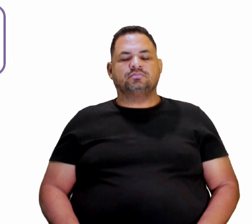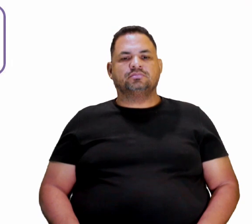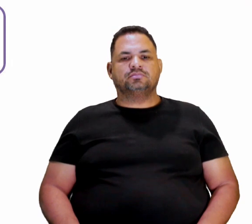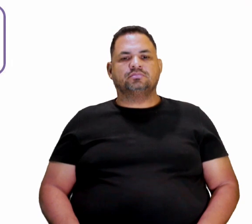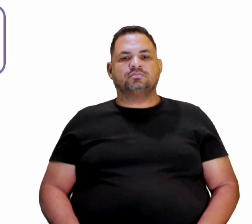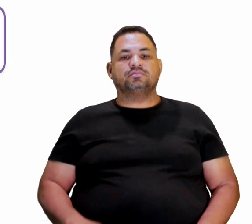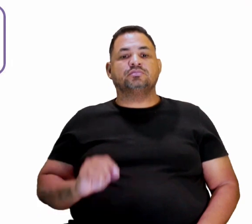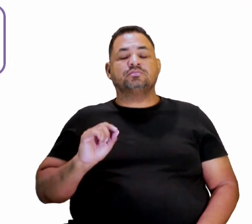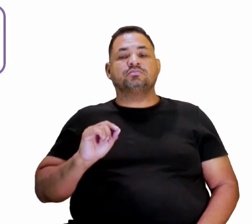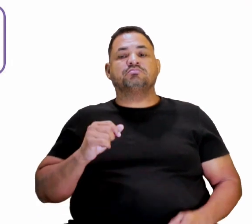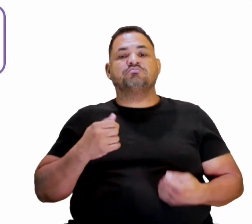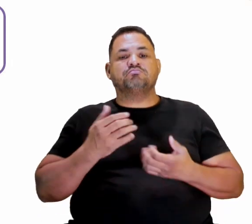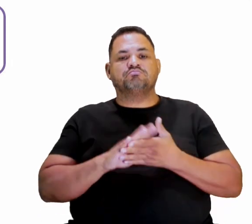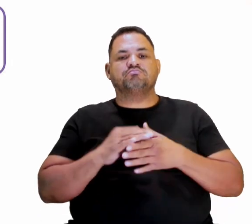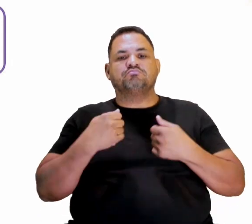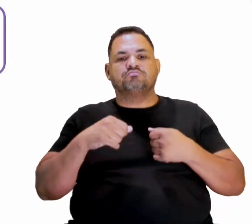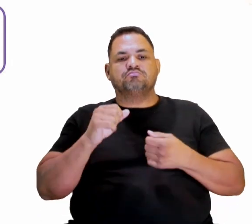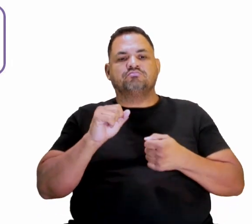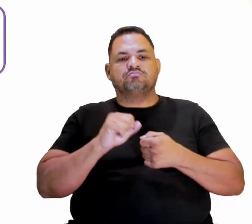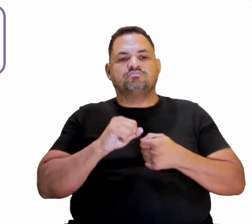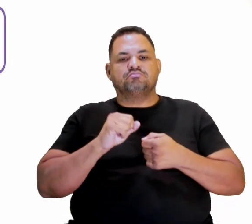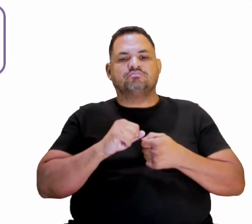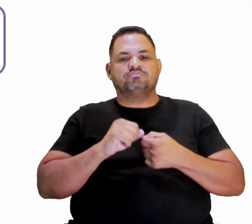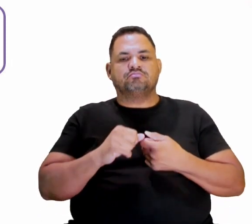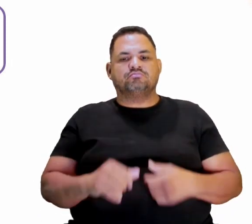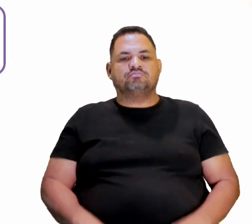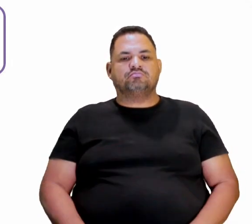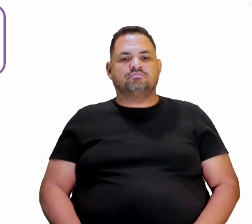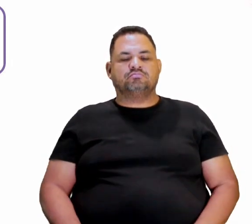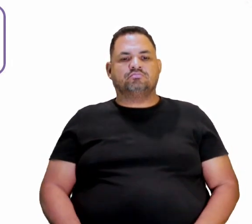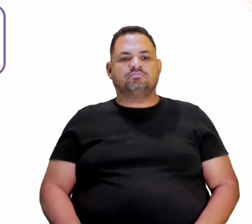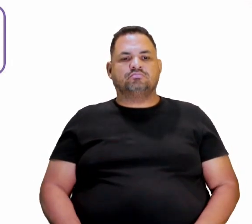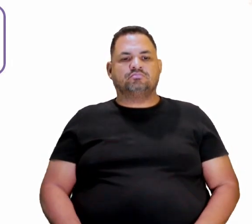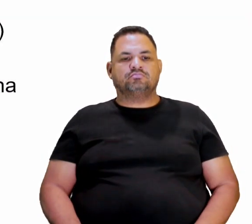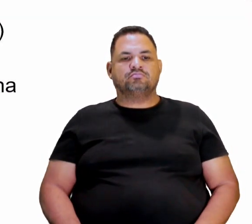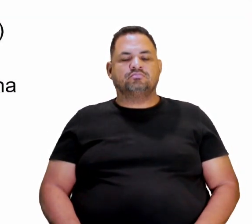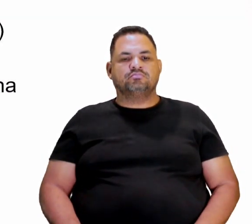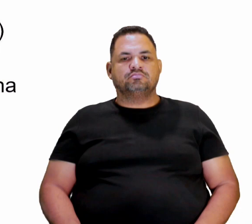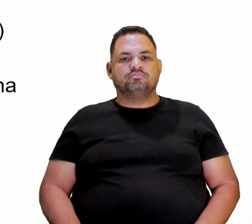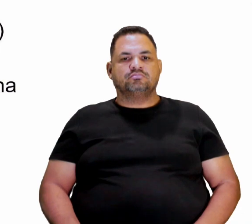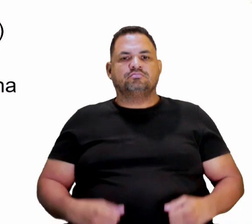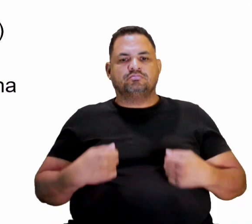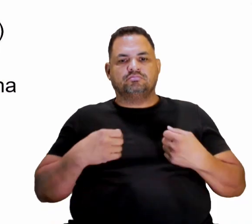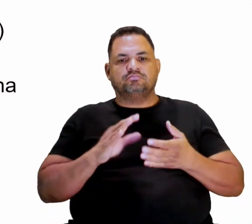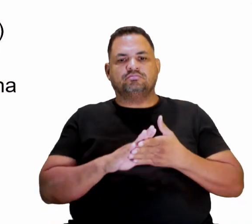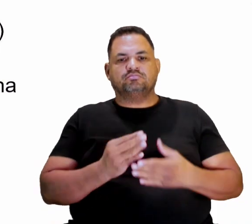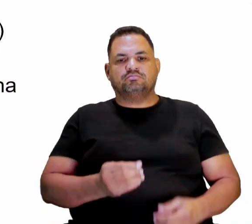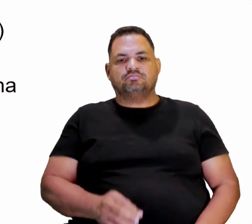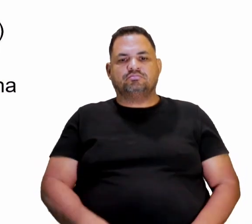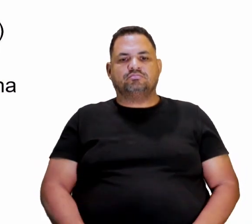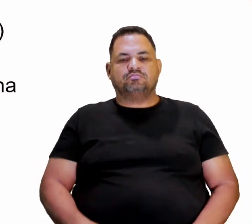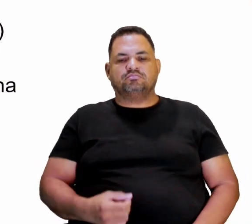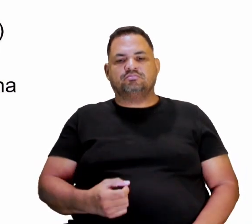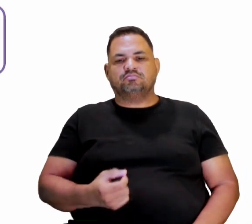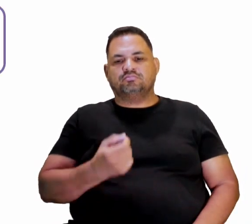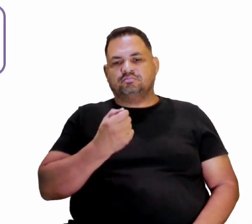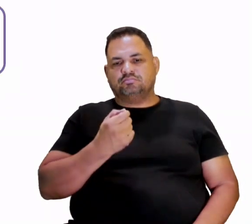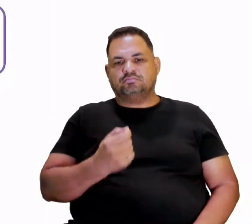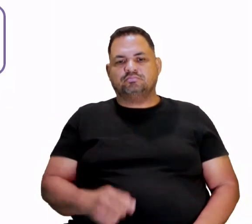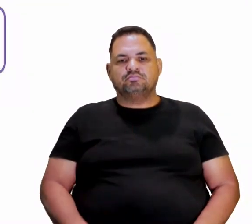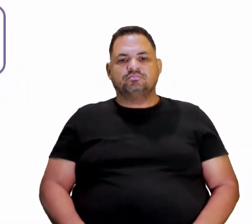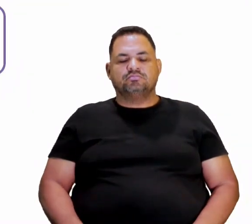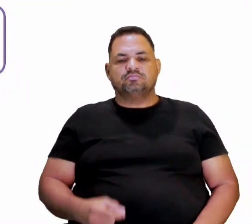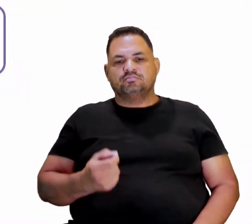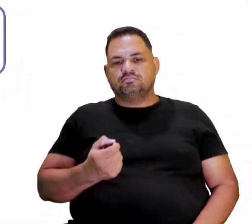do? O que eles deveriam fazer? A pessoa fala, they should get some vitamin C. Ele deveria tomar, uma vitamina, já